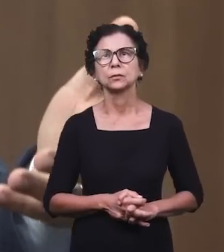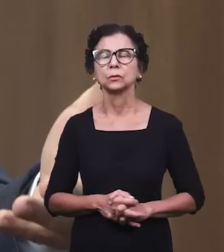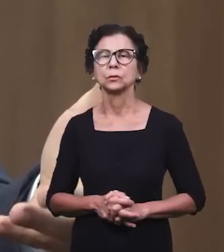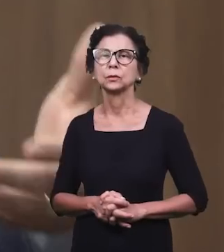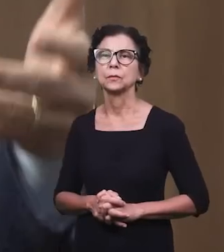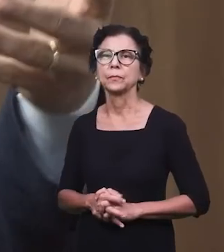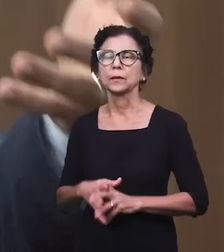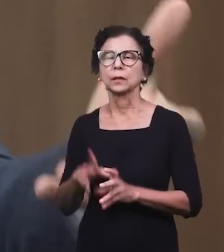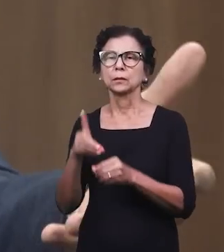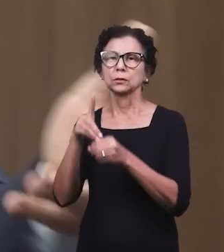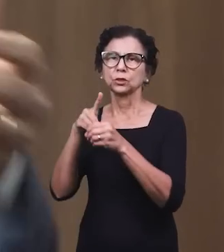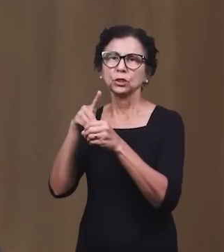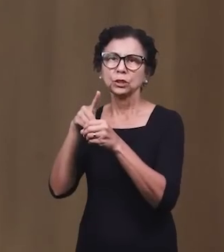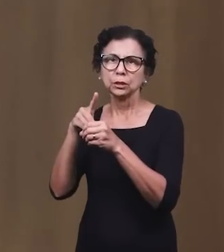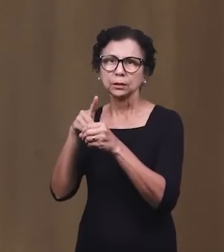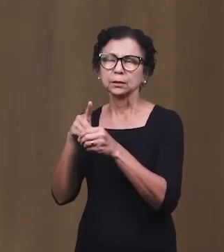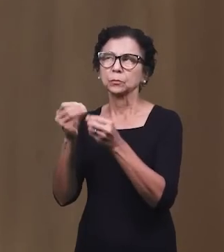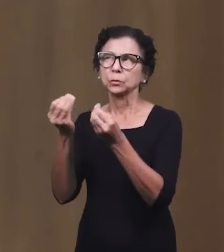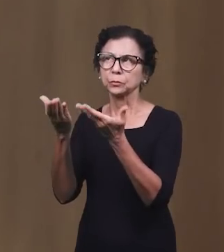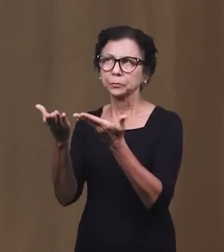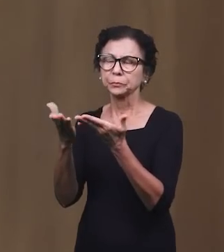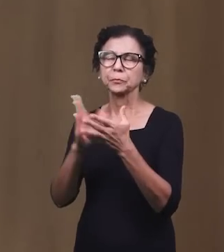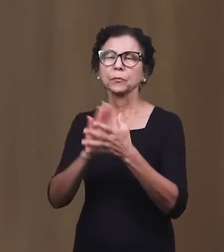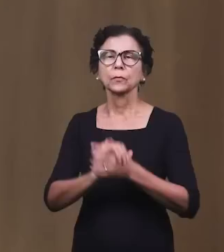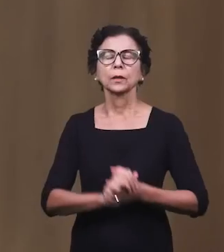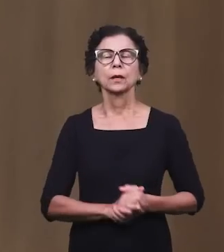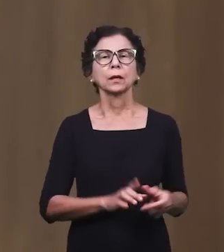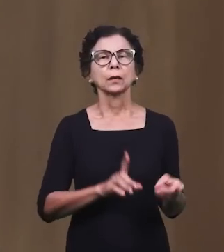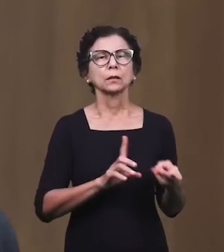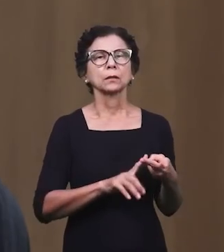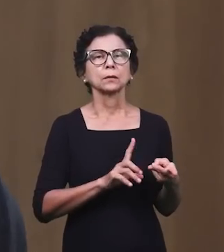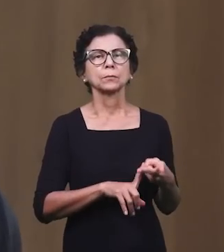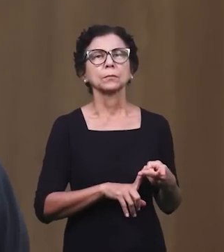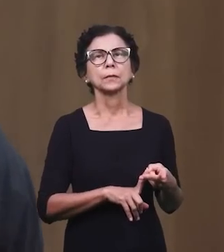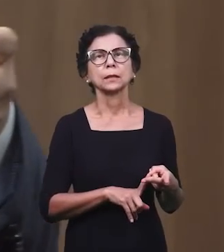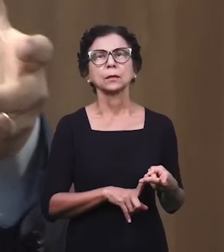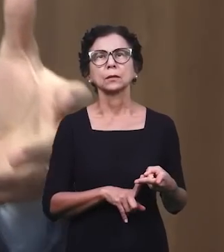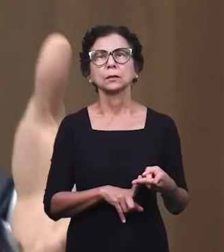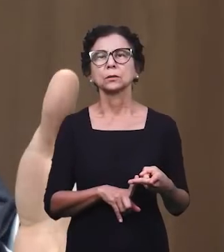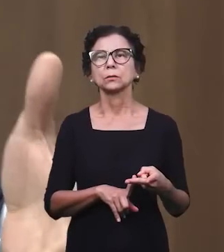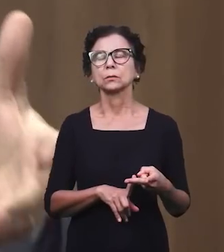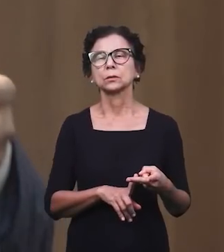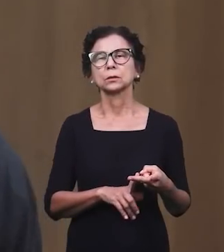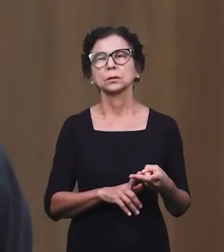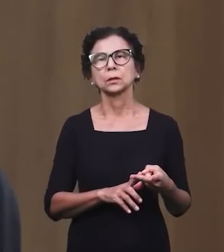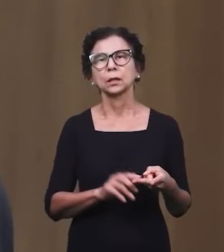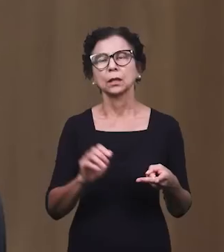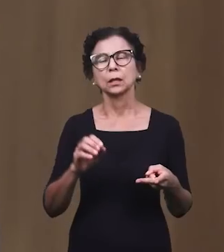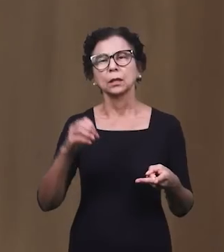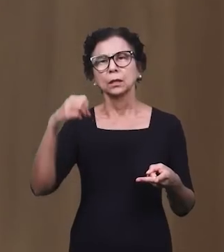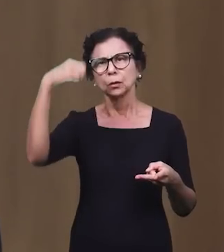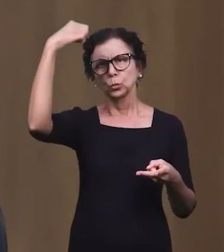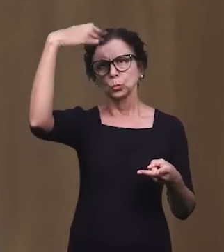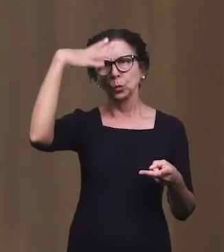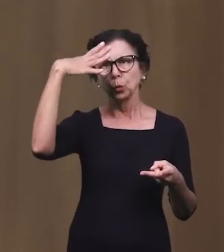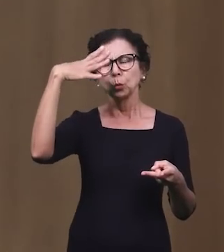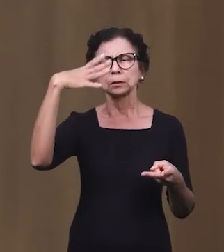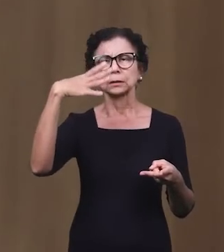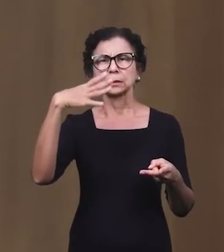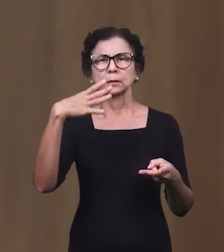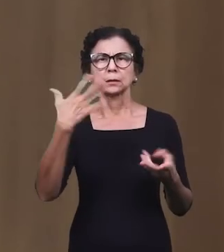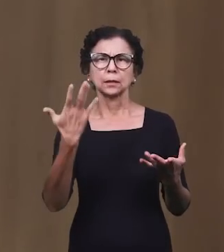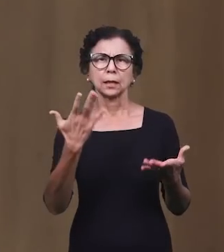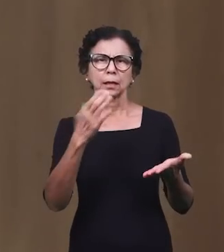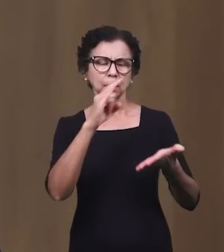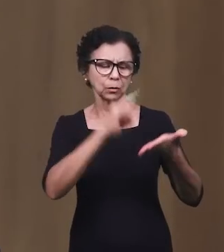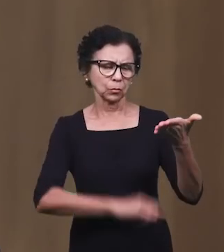ao Senhor, na sua fidelidade ao Senhor, o valor que você paga, por exemplo, uma conta de luz, o aluguel. No caso do